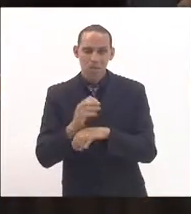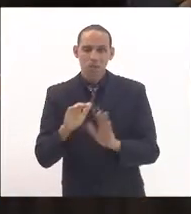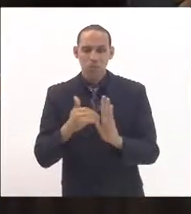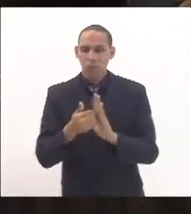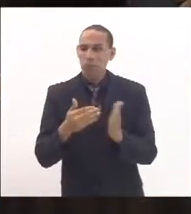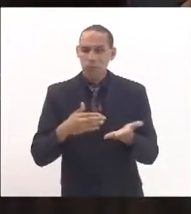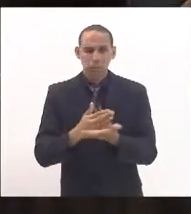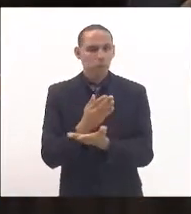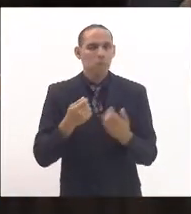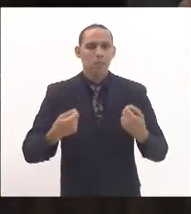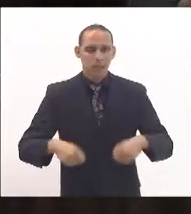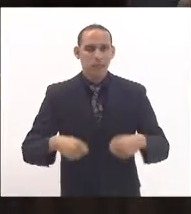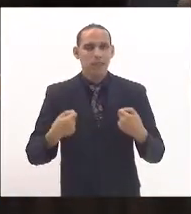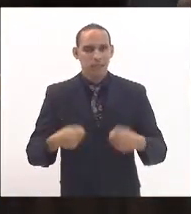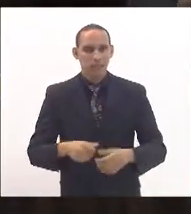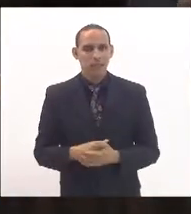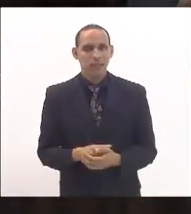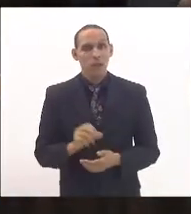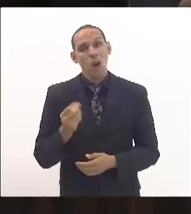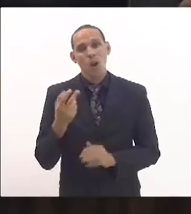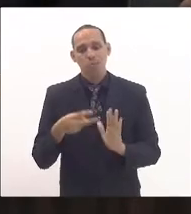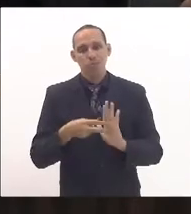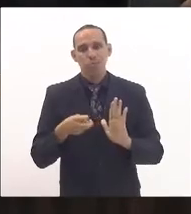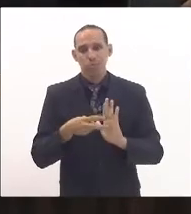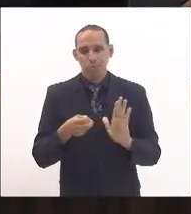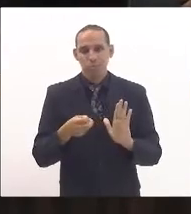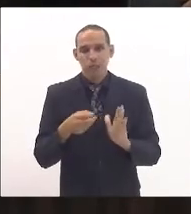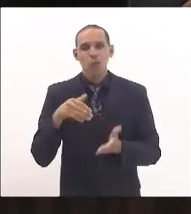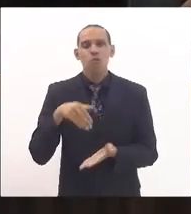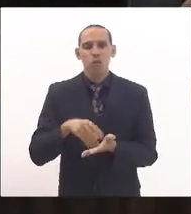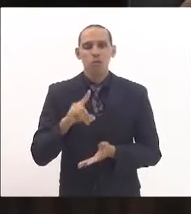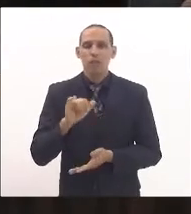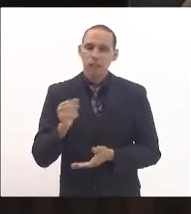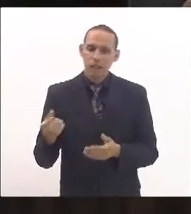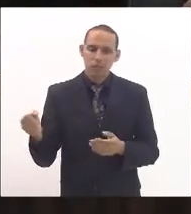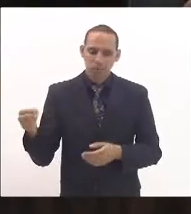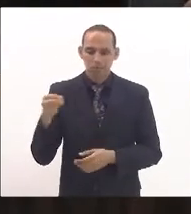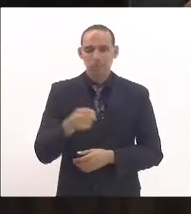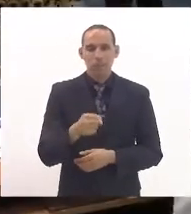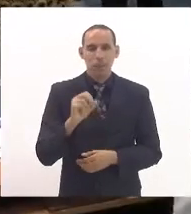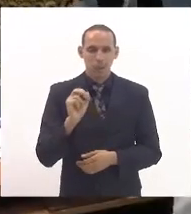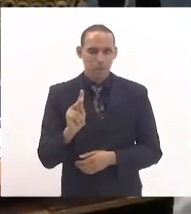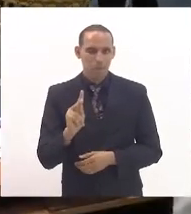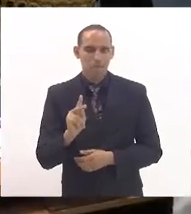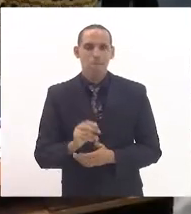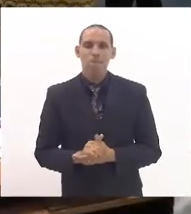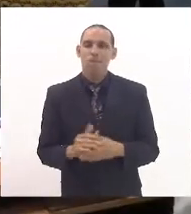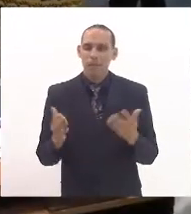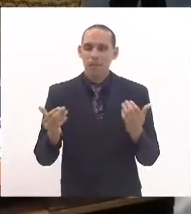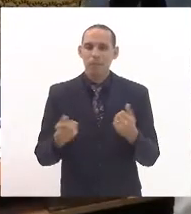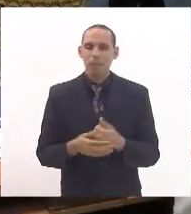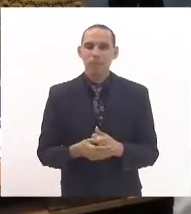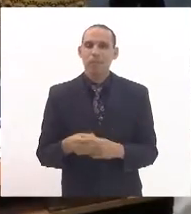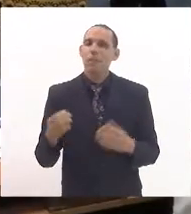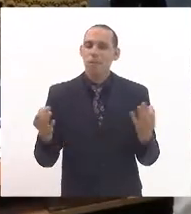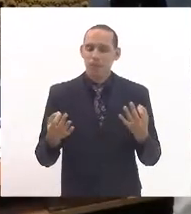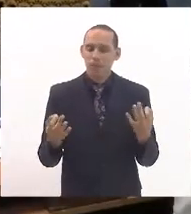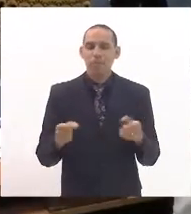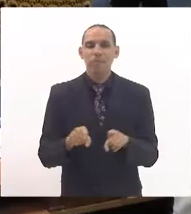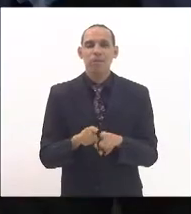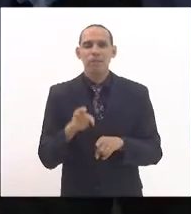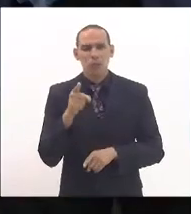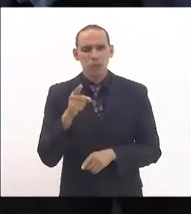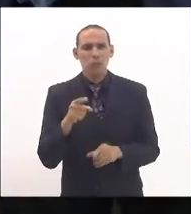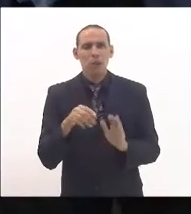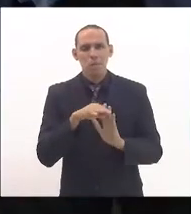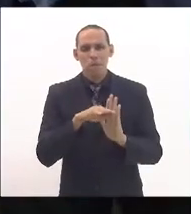sancionadas, ou mesmo se forem vetadas, a gente traz no último dia. Ok? Então vamos. Perfeito. E além do mais, o senhor vai fazer